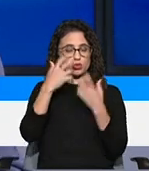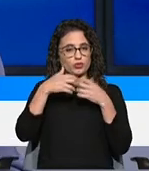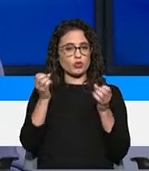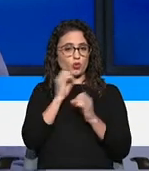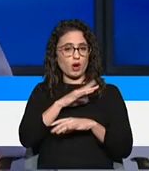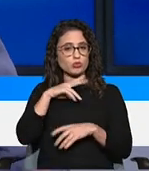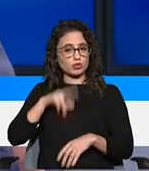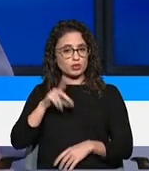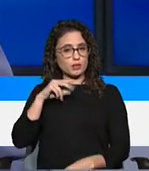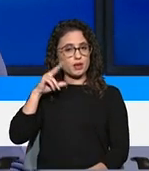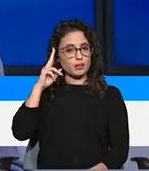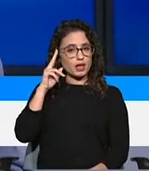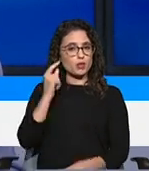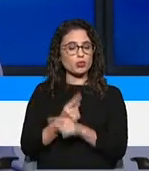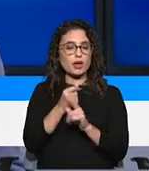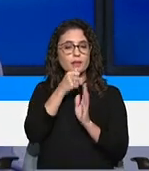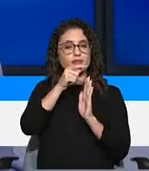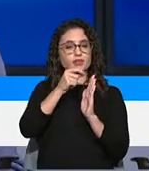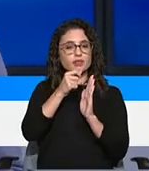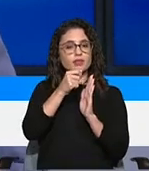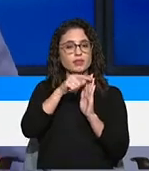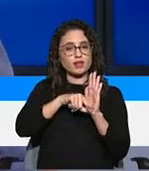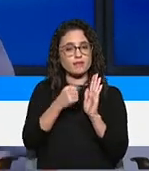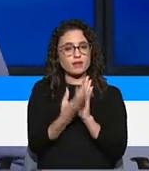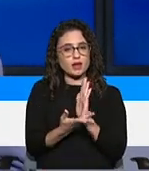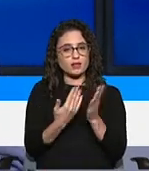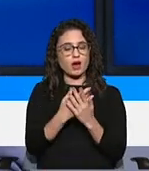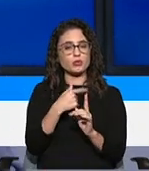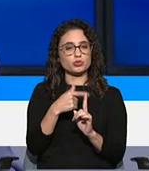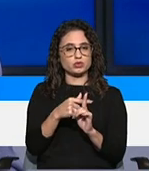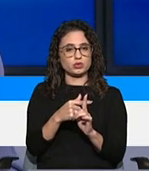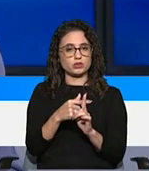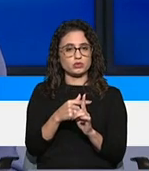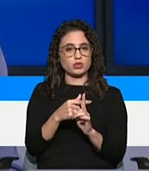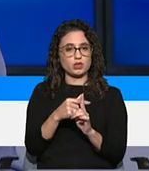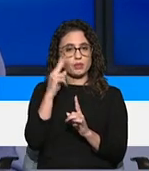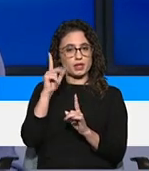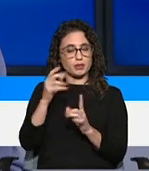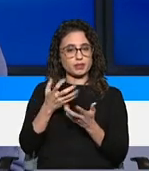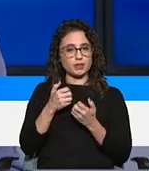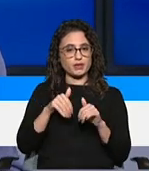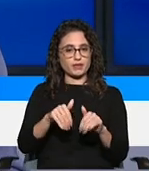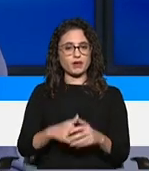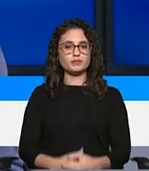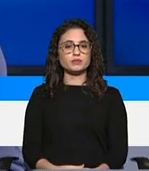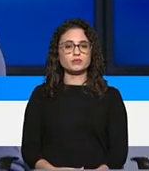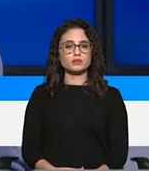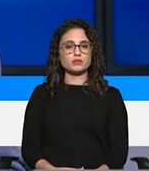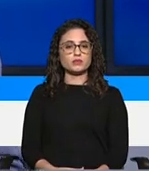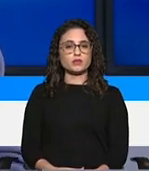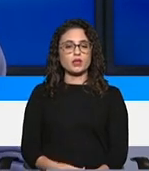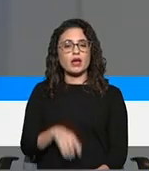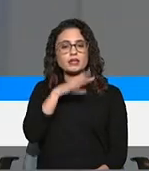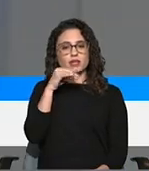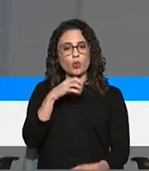também para a madeira porque são várias as medidas positivas em relação que também irão naturalmente chegar à região automa da madeira Mas é curioso a reação do